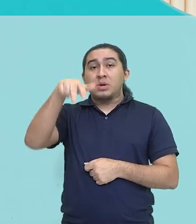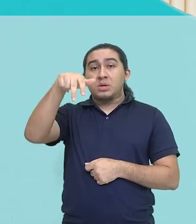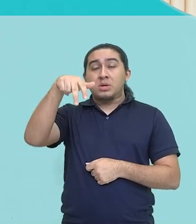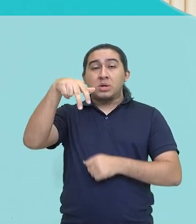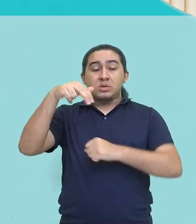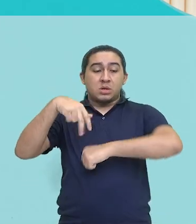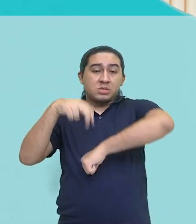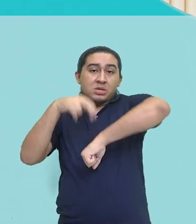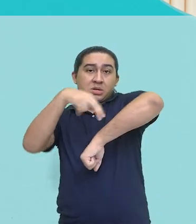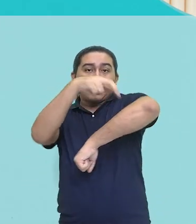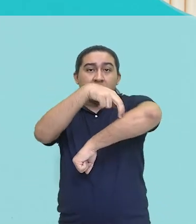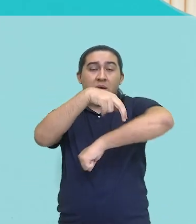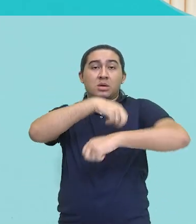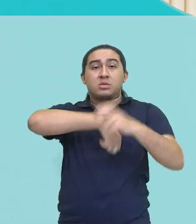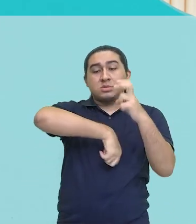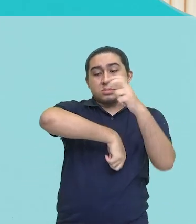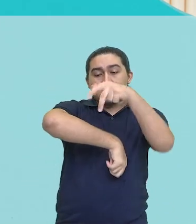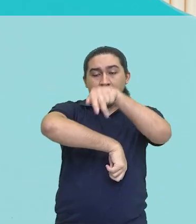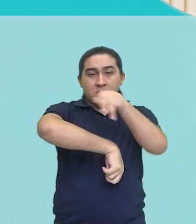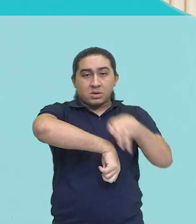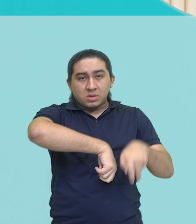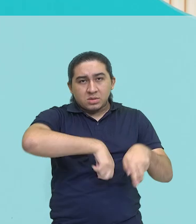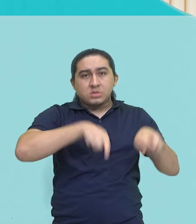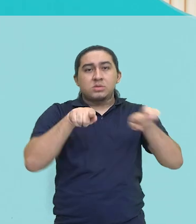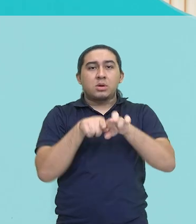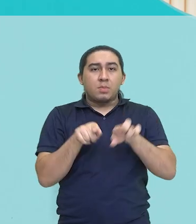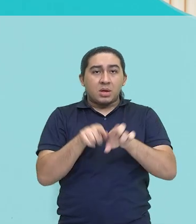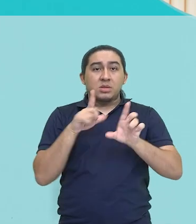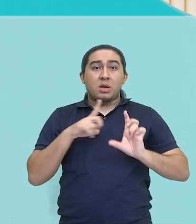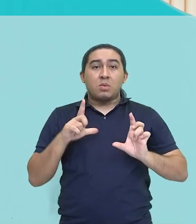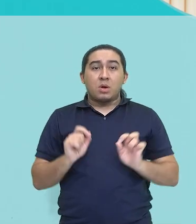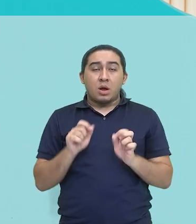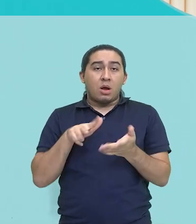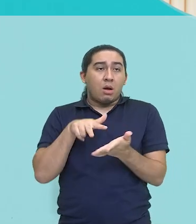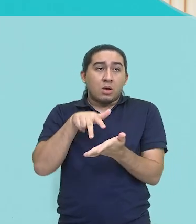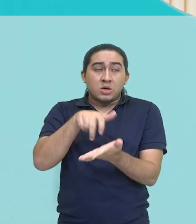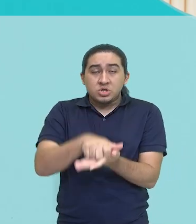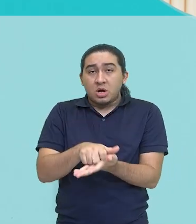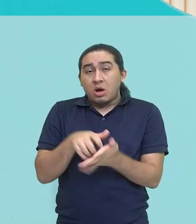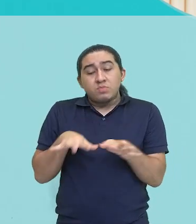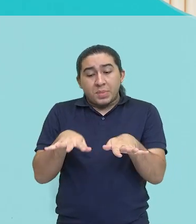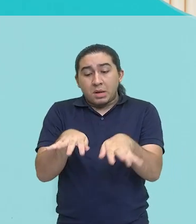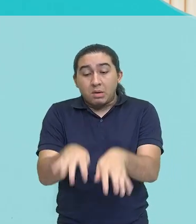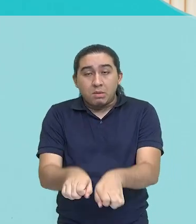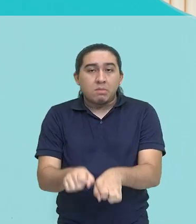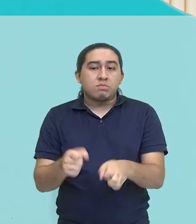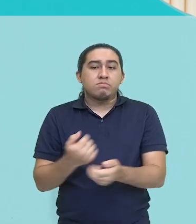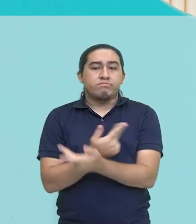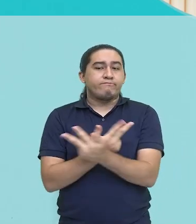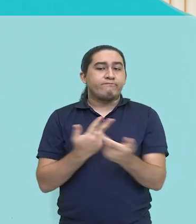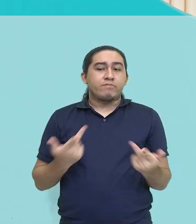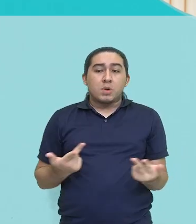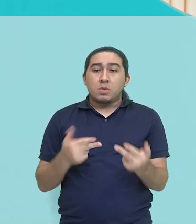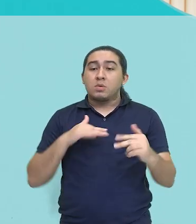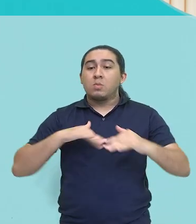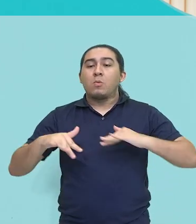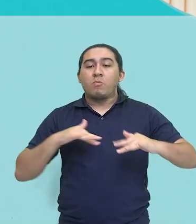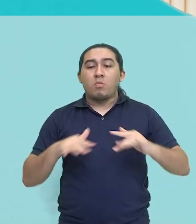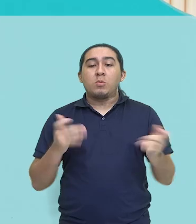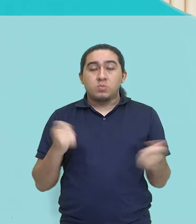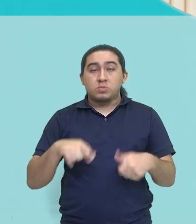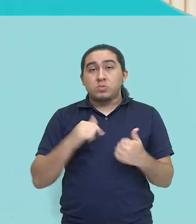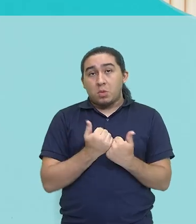de sentar e levantar ou de agachar. Existem uma diversidade de movimentos que